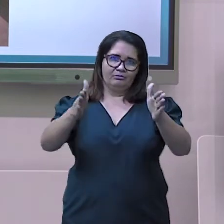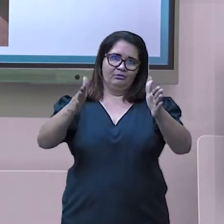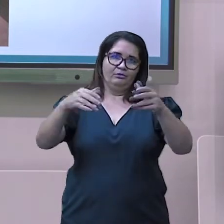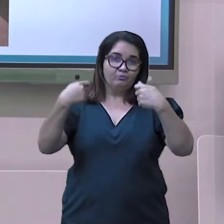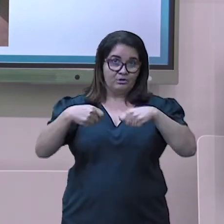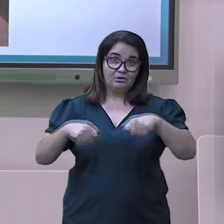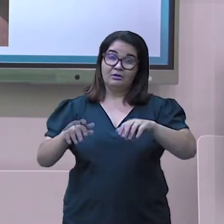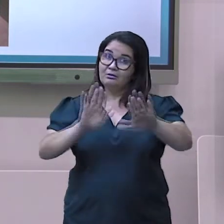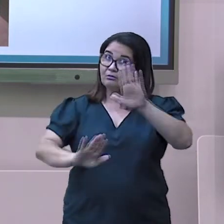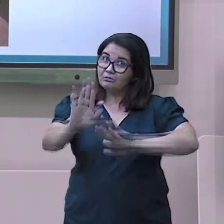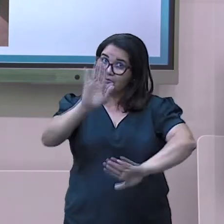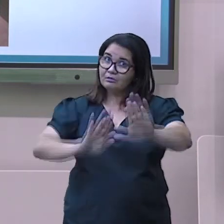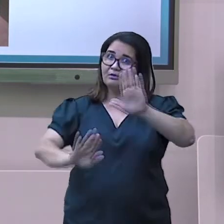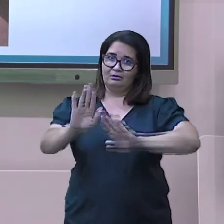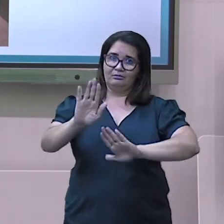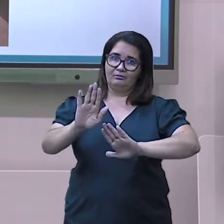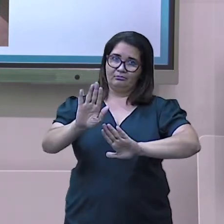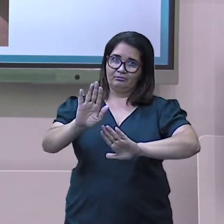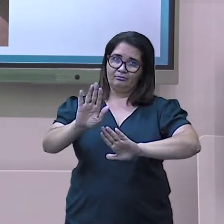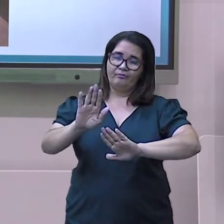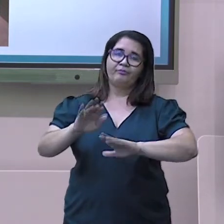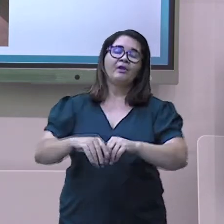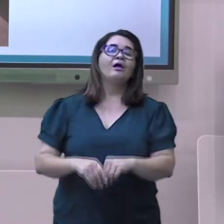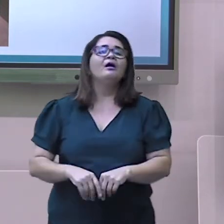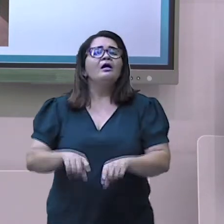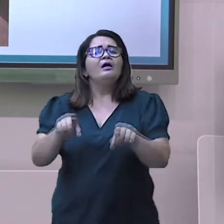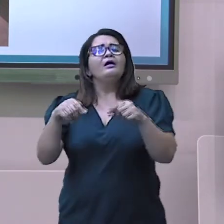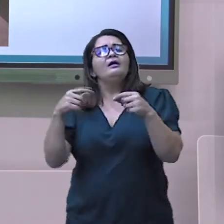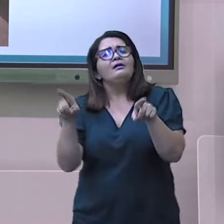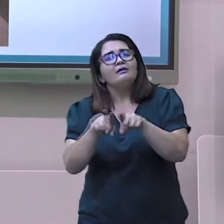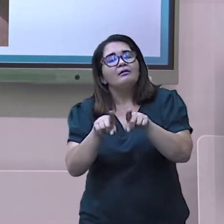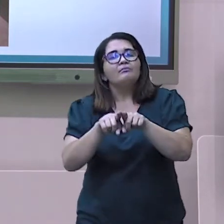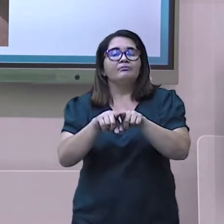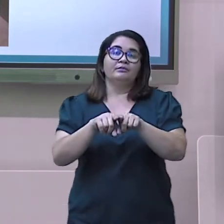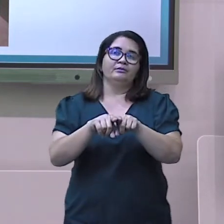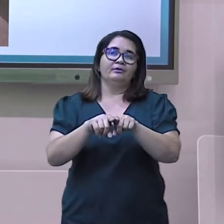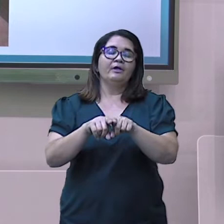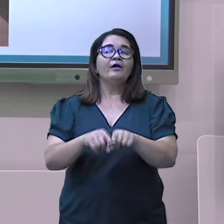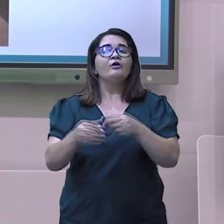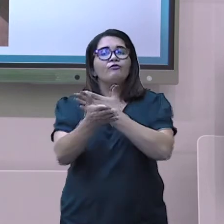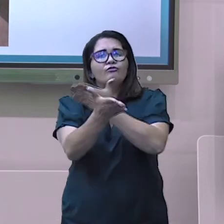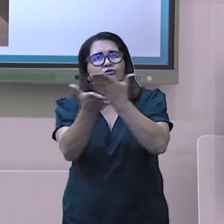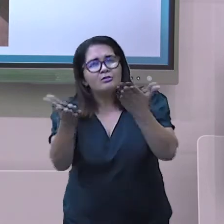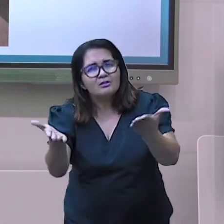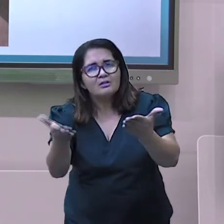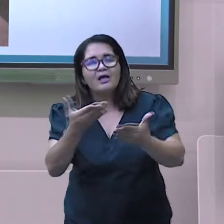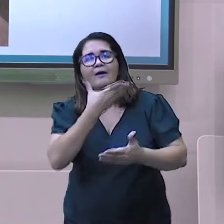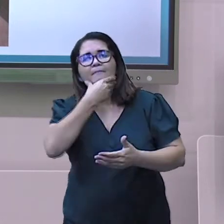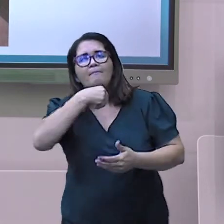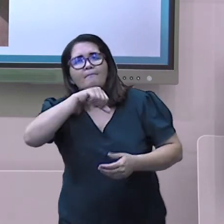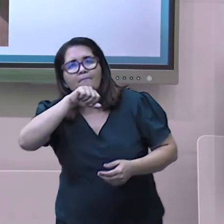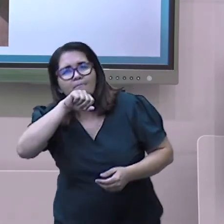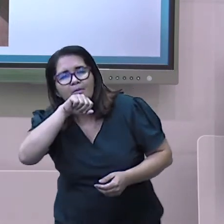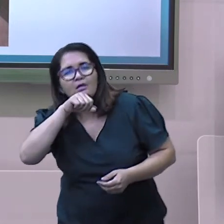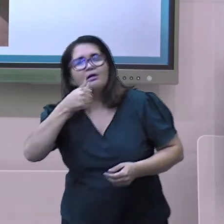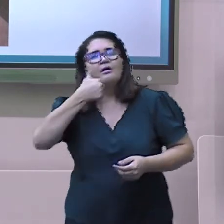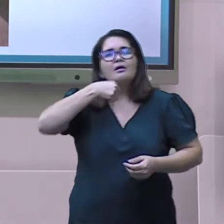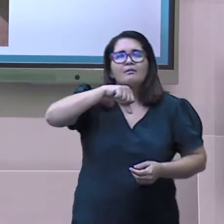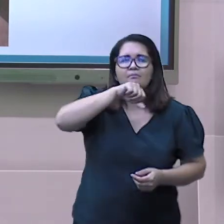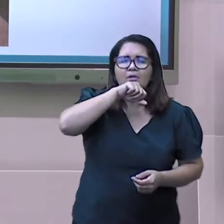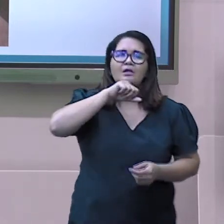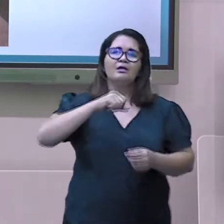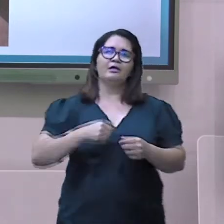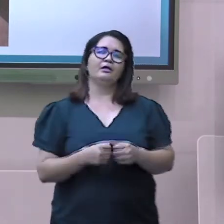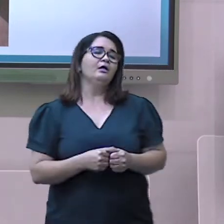brinquedos. E aí, por mais que você, pai, tenha acabado de retirar todos os brinquedos